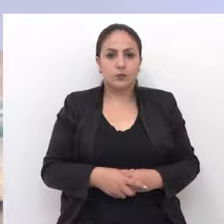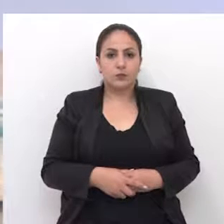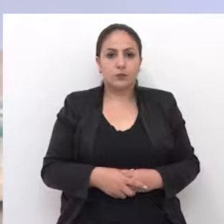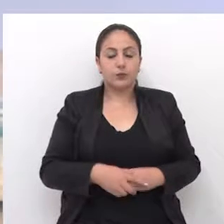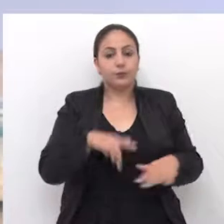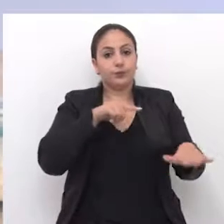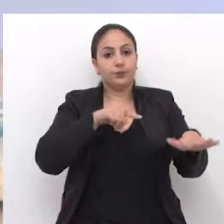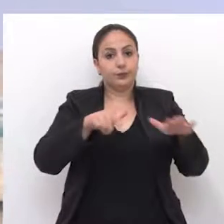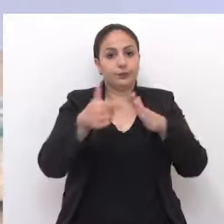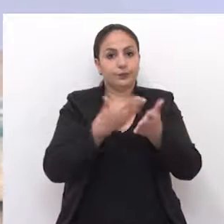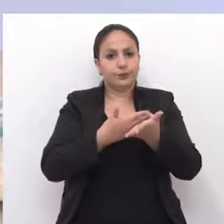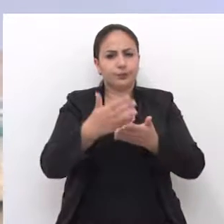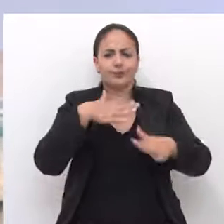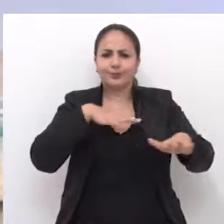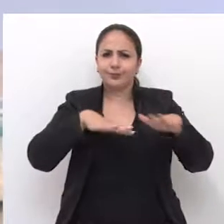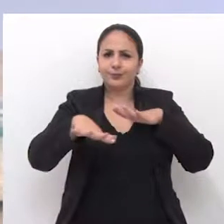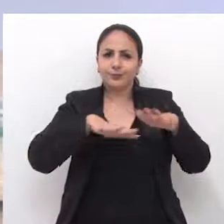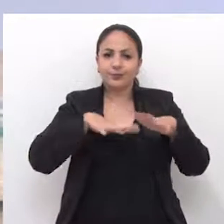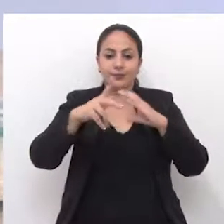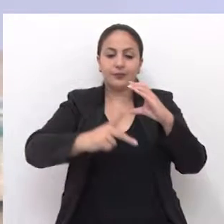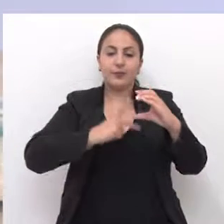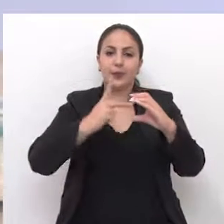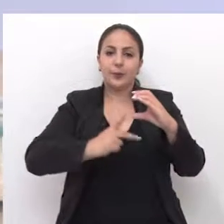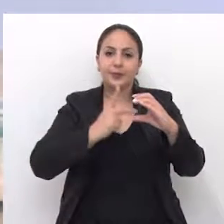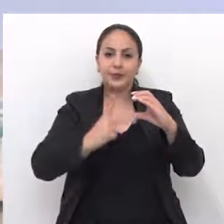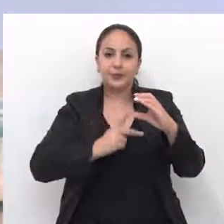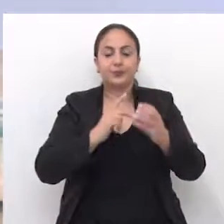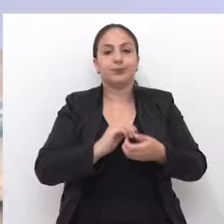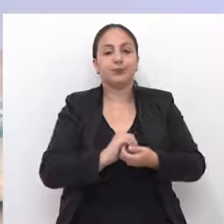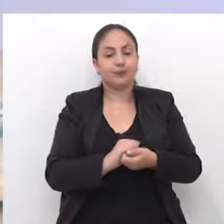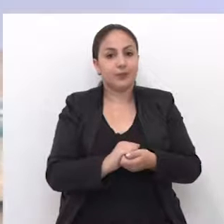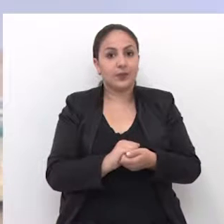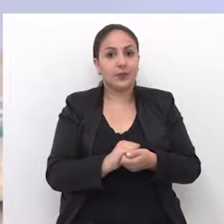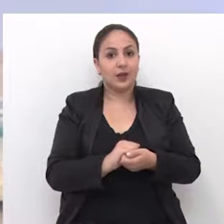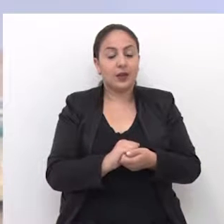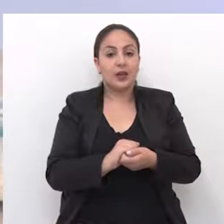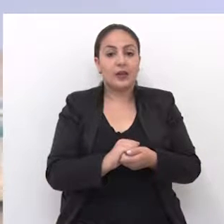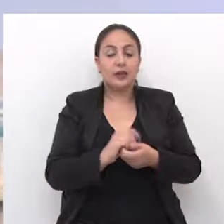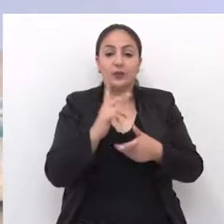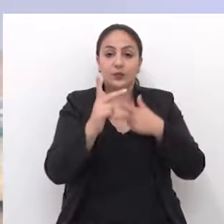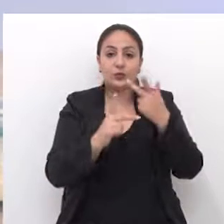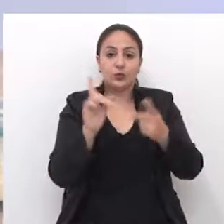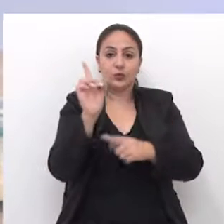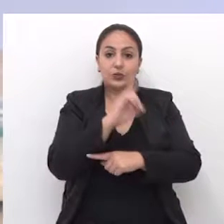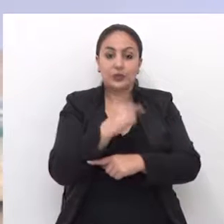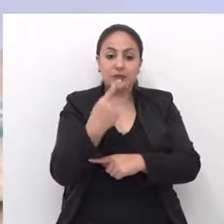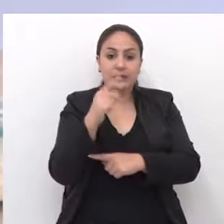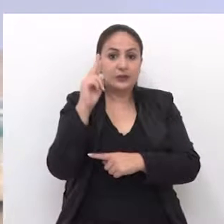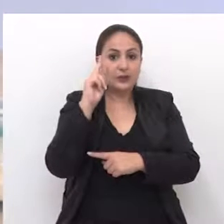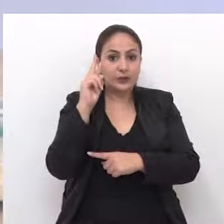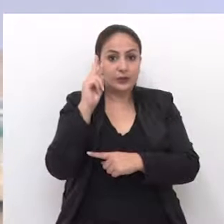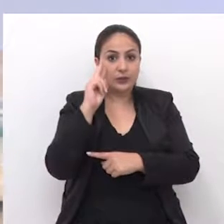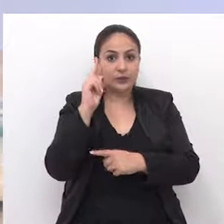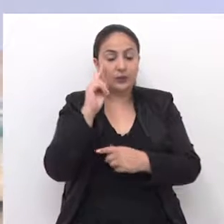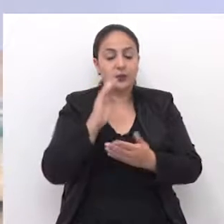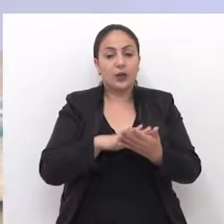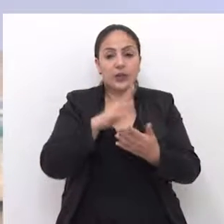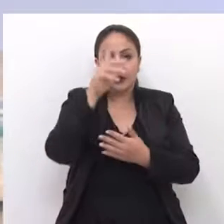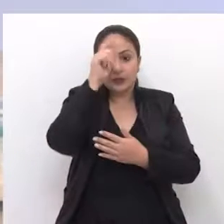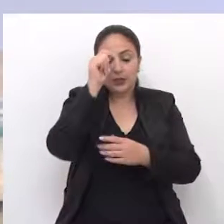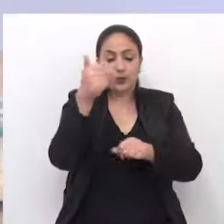A semana iniciou movimentada na Câmara de Vereadores. Na ordem do dia desta segunda-feira foi apreciado